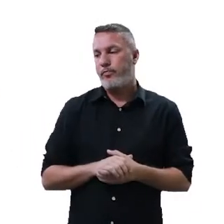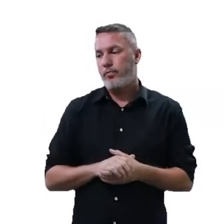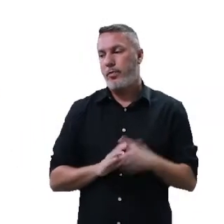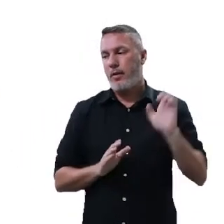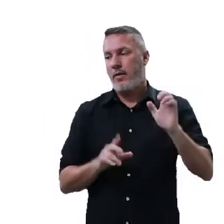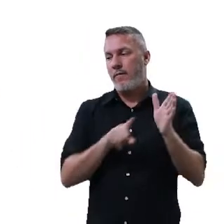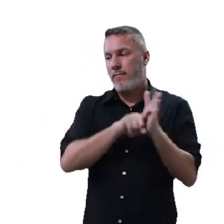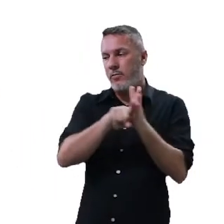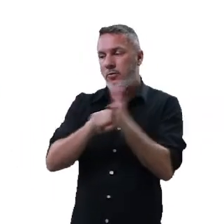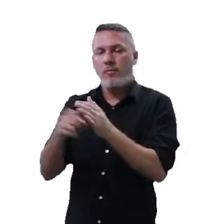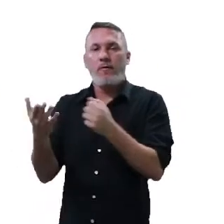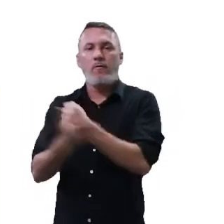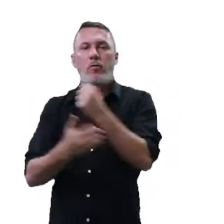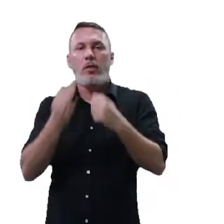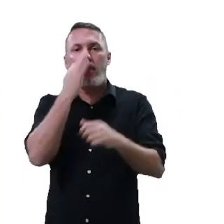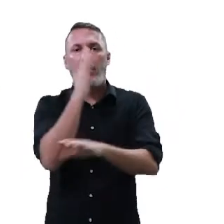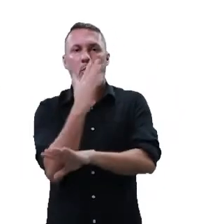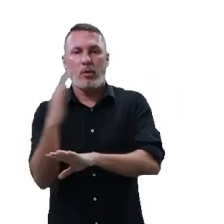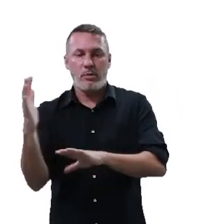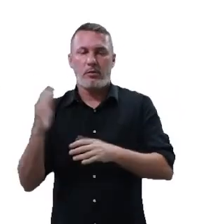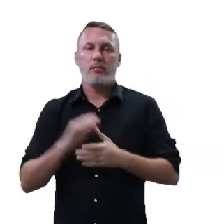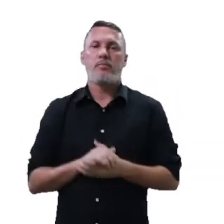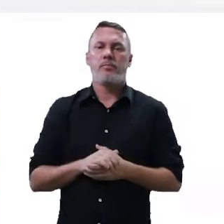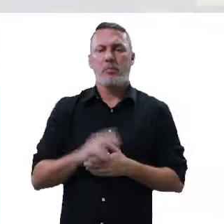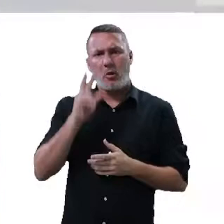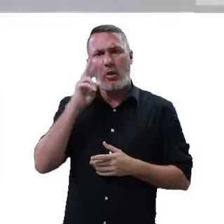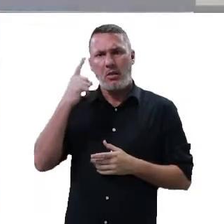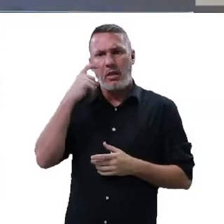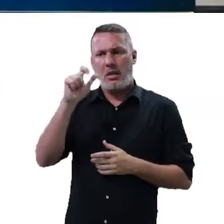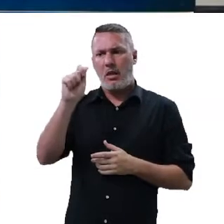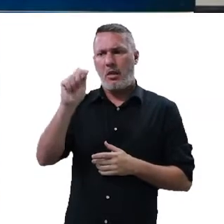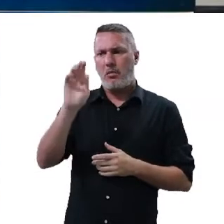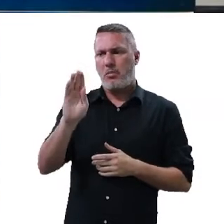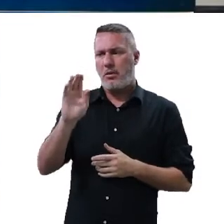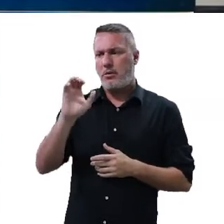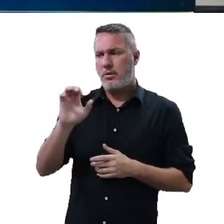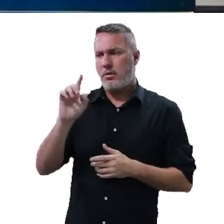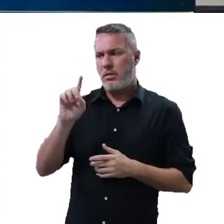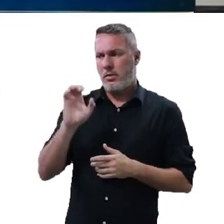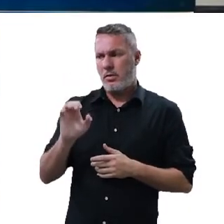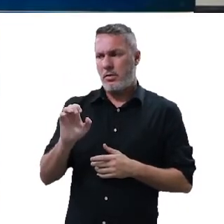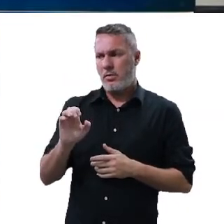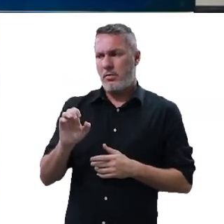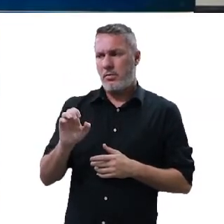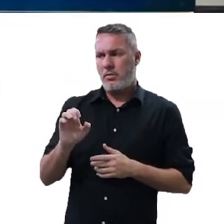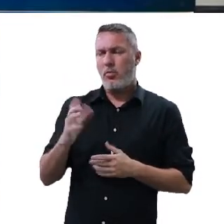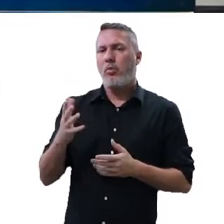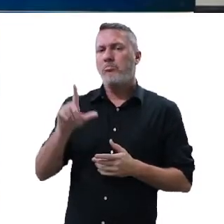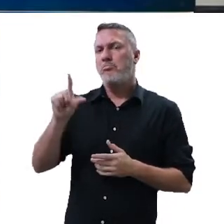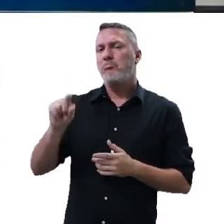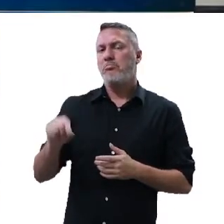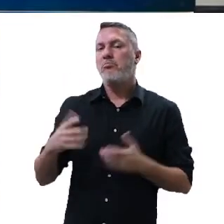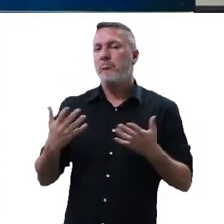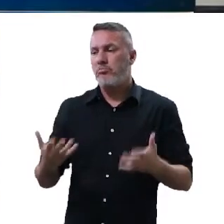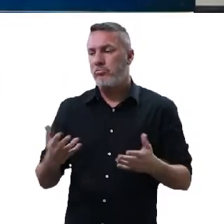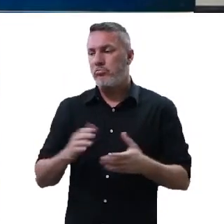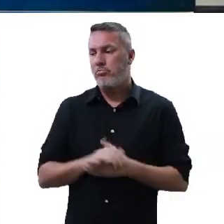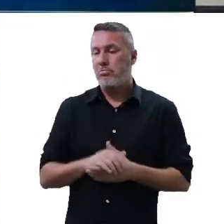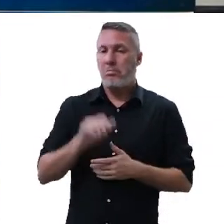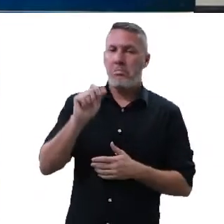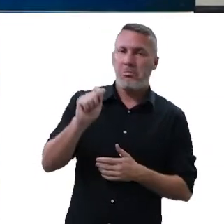retórica e investigação dos fundamentos da natureza. Olha que interessante. Então, qual alternativa você marcaria